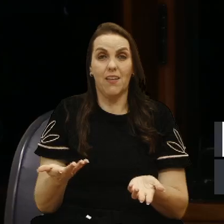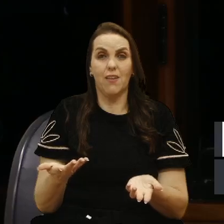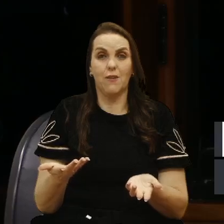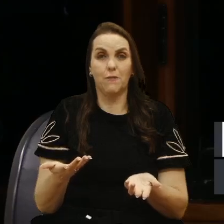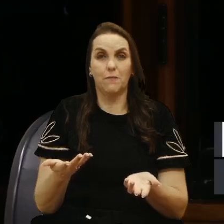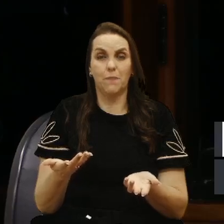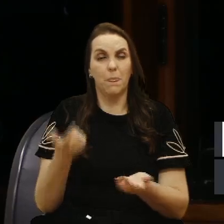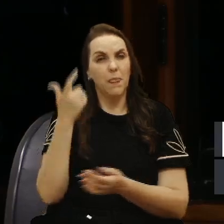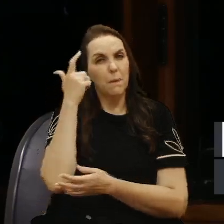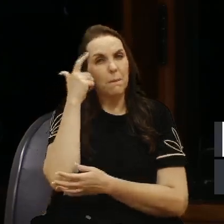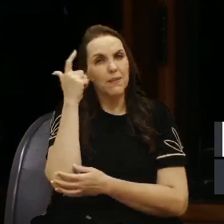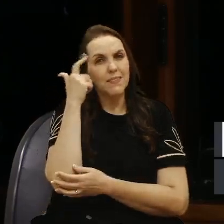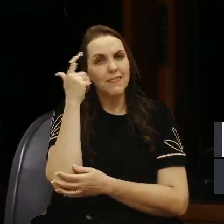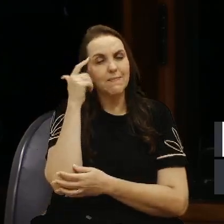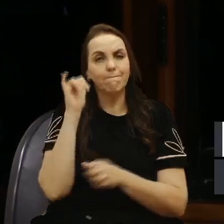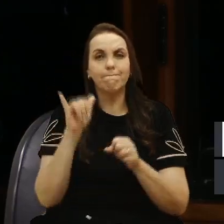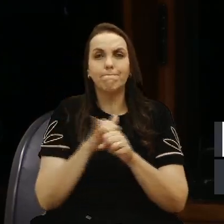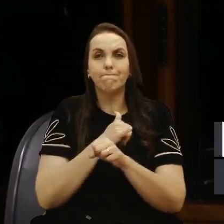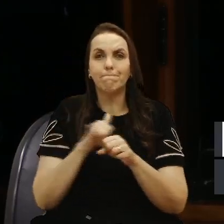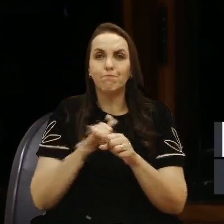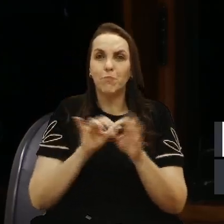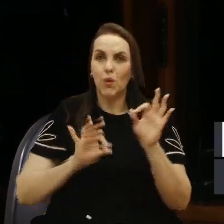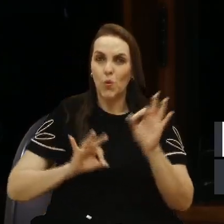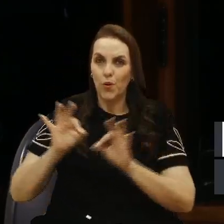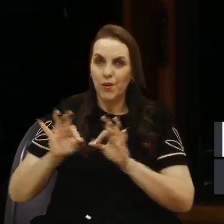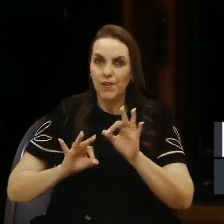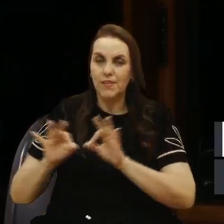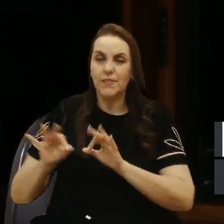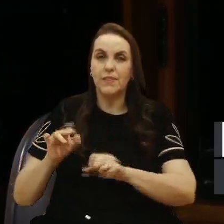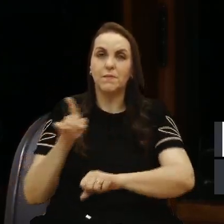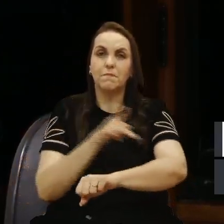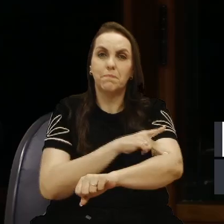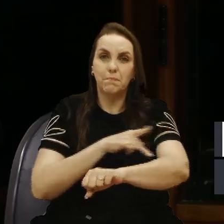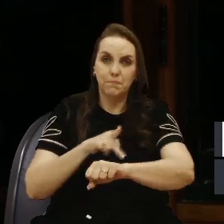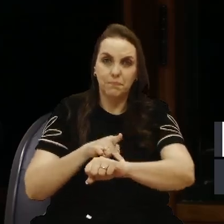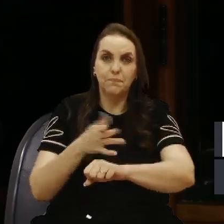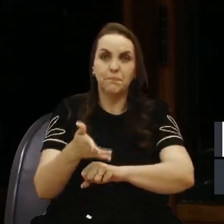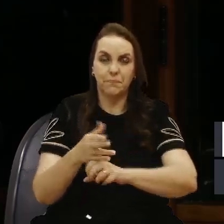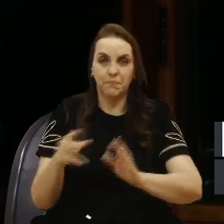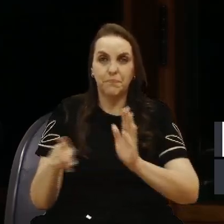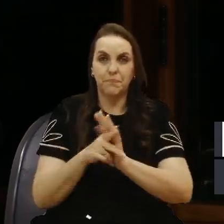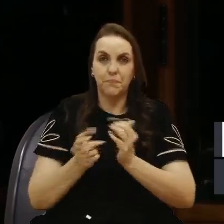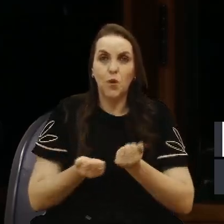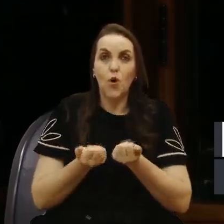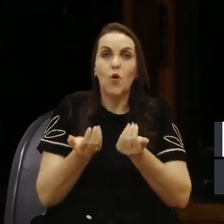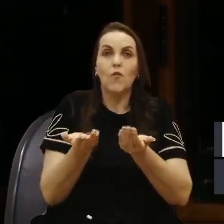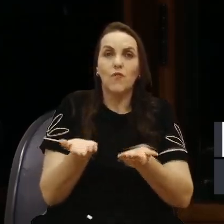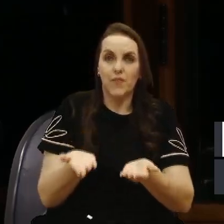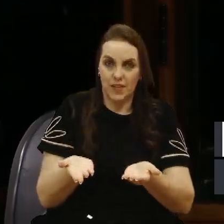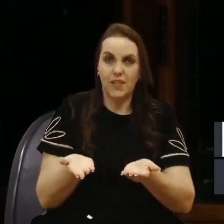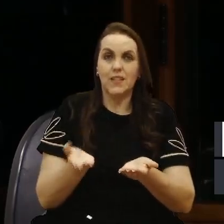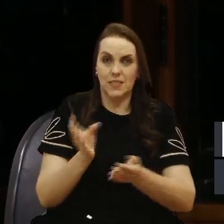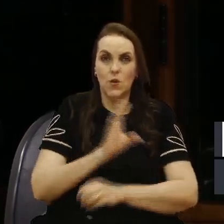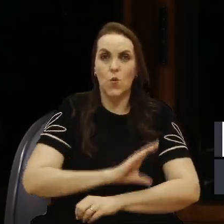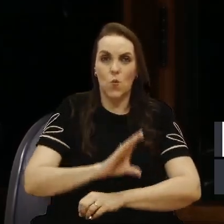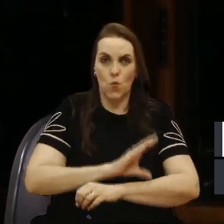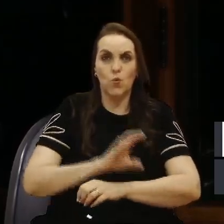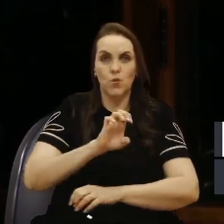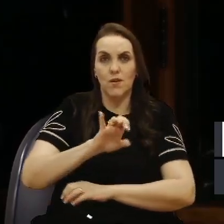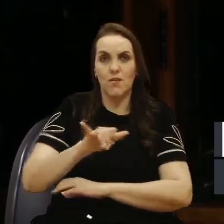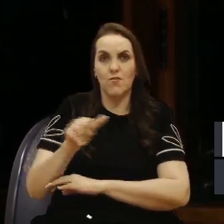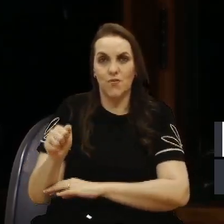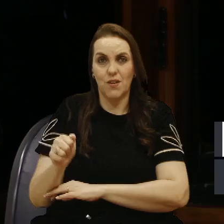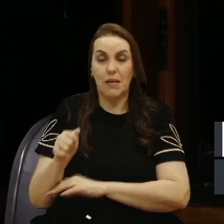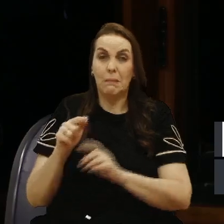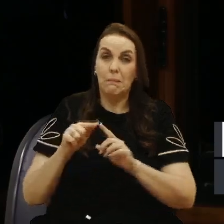se repensar na organização pedagógica, da oferta dessa modalidade.